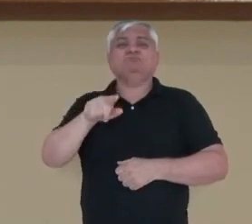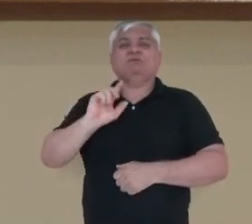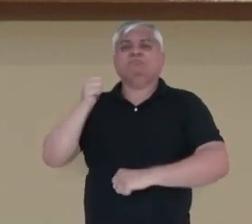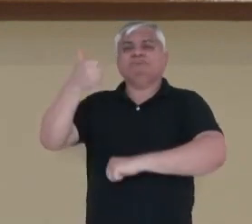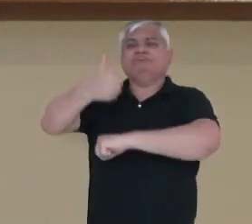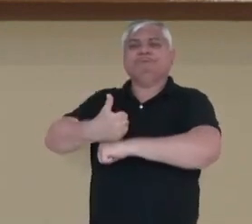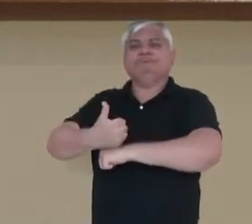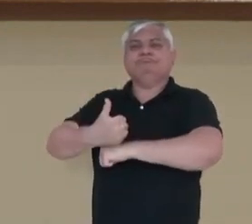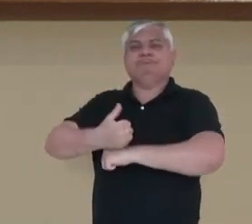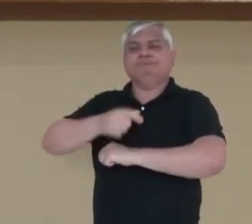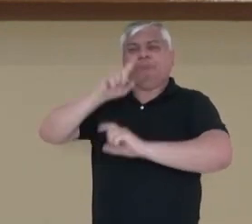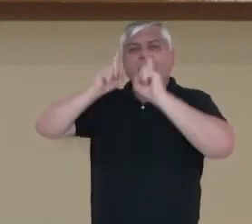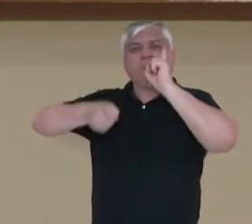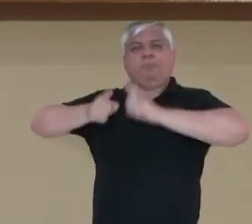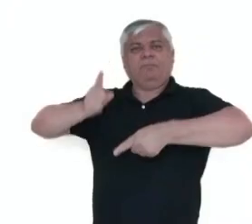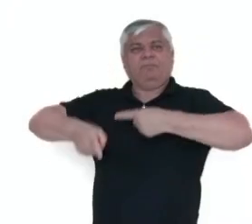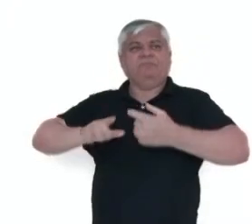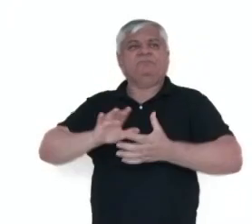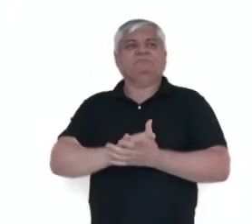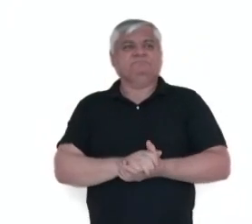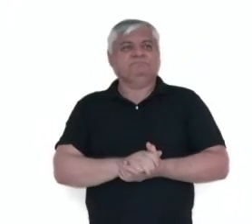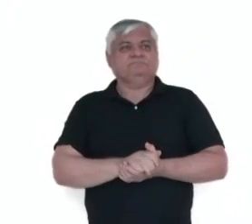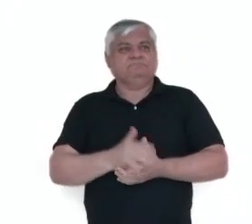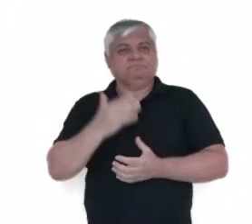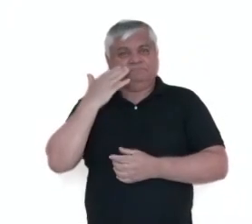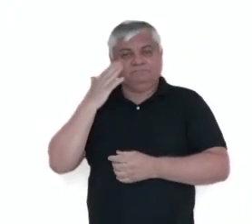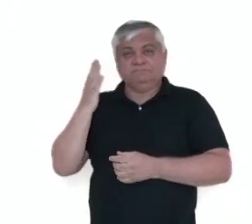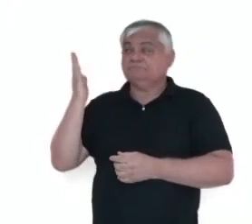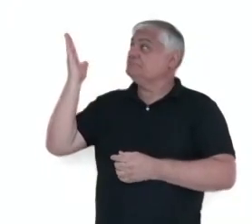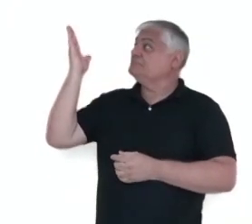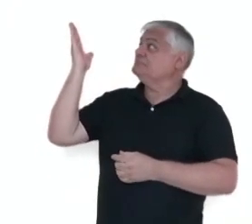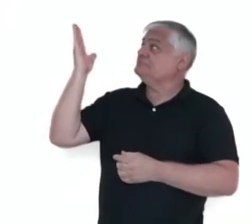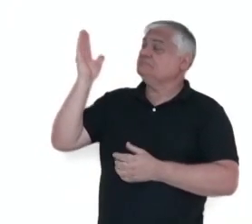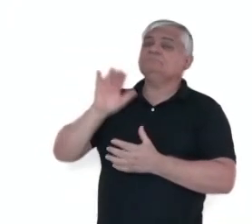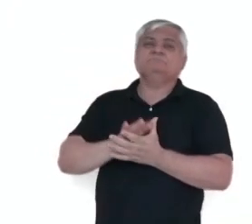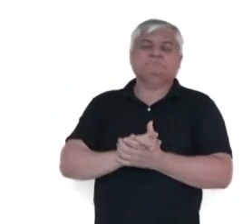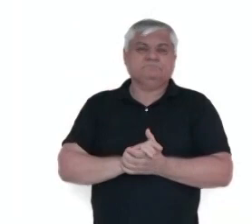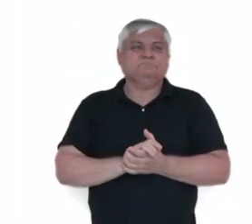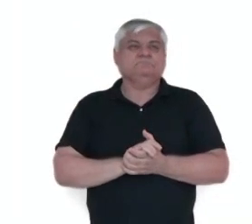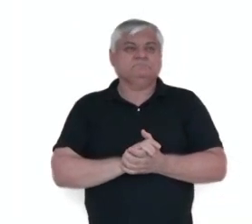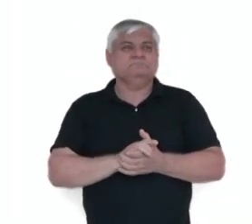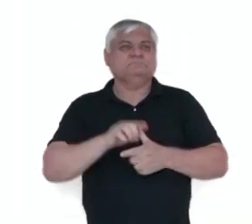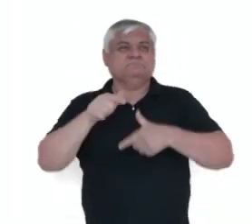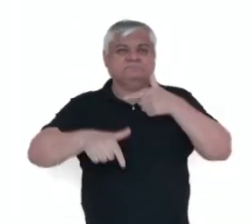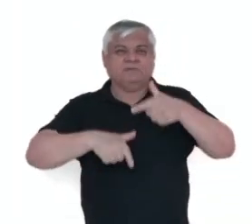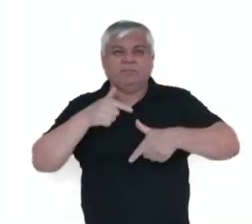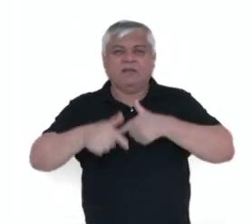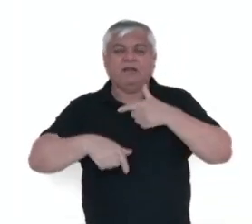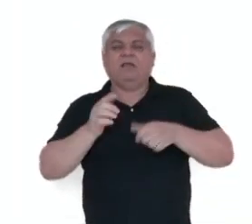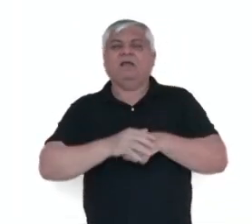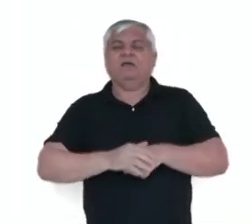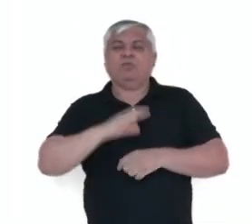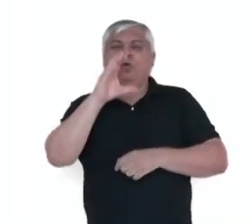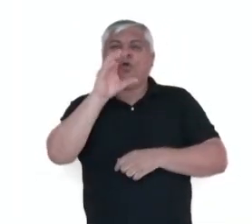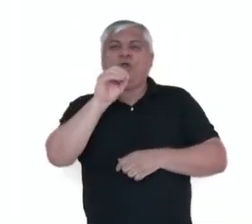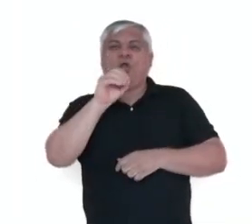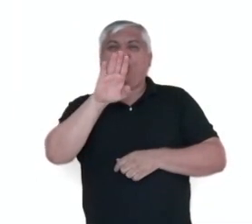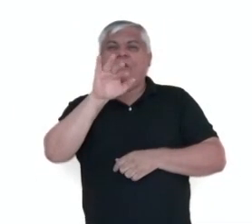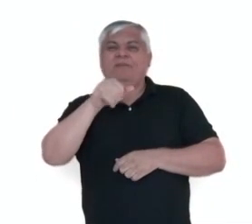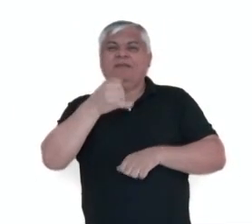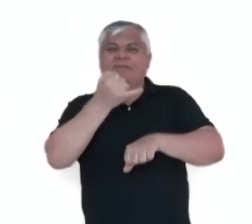o poder do Congo. Aqui nós temos uma imagem que mostra os trabalhadores de mina de cobre dentro do Congo belga.